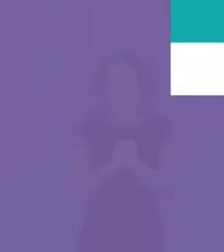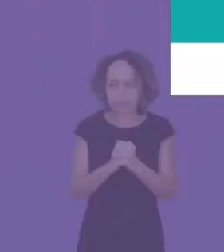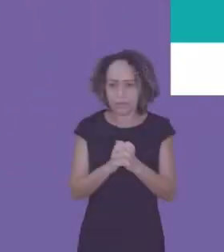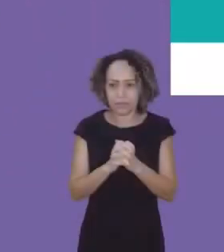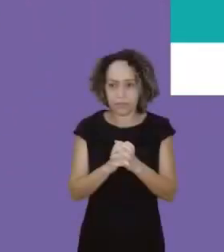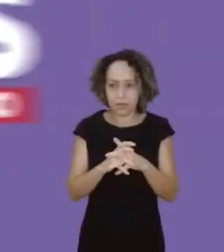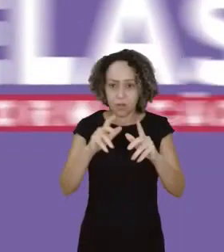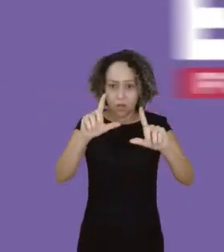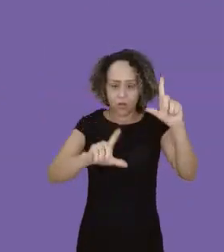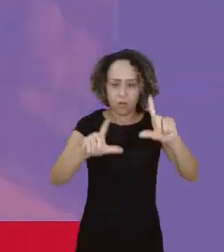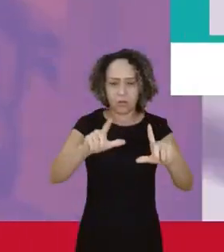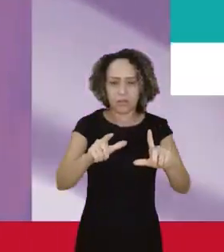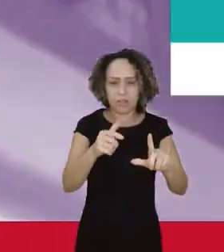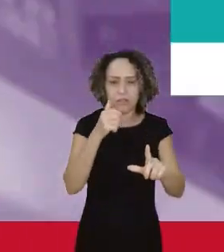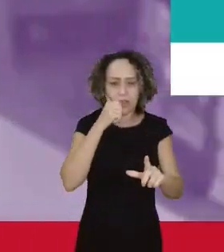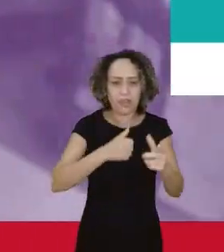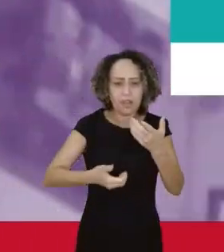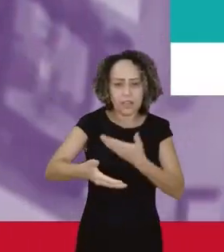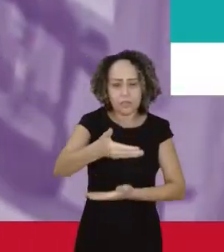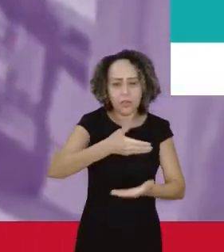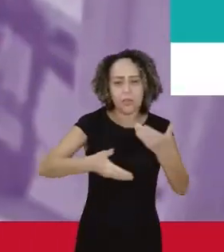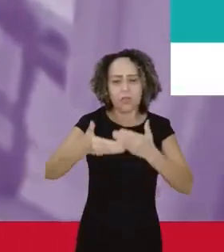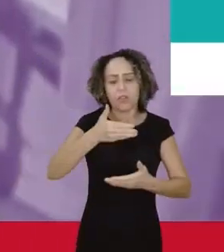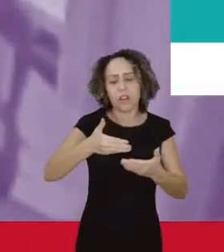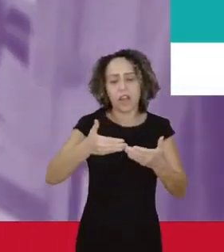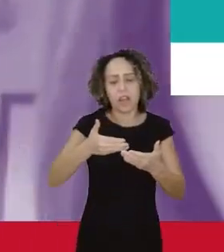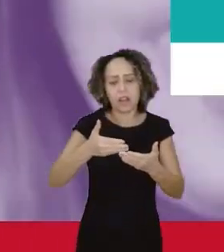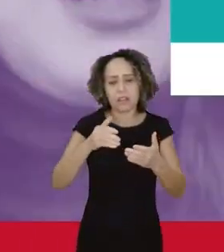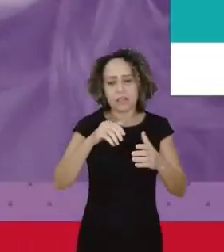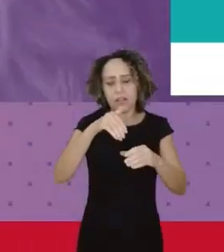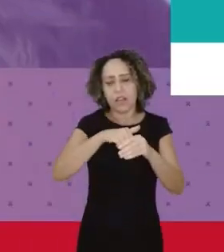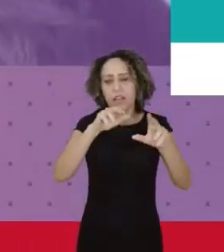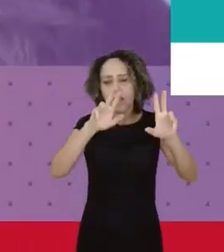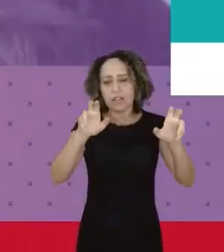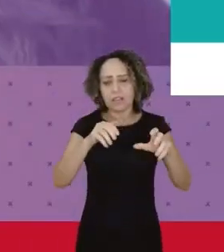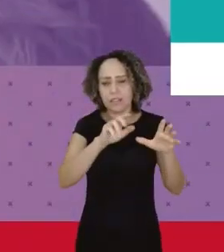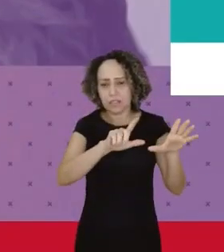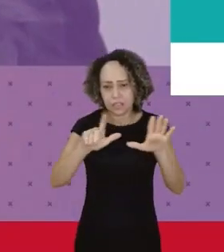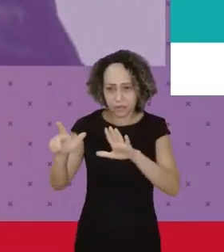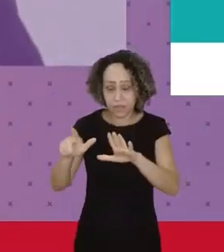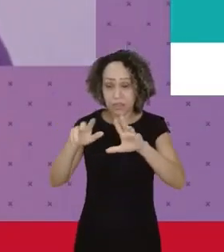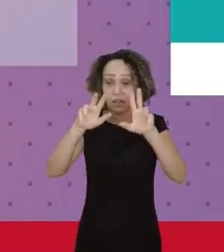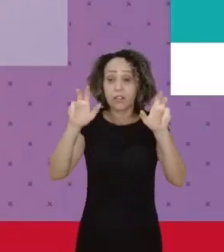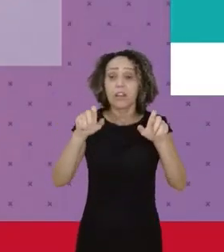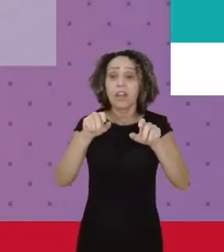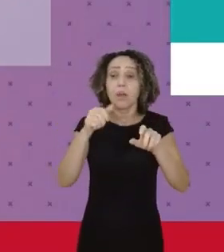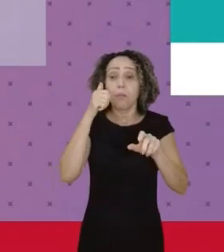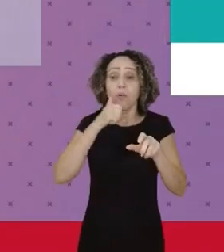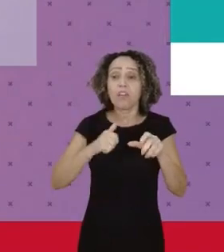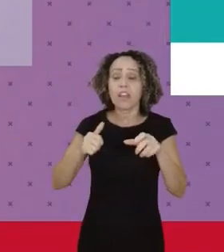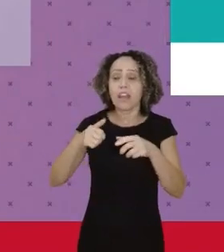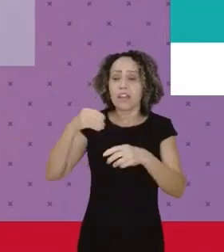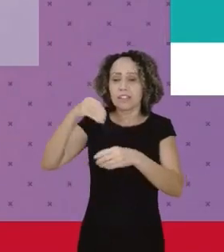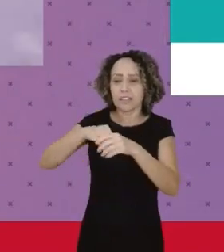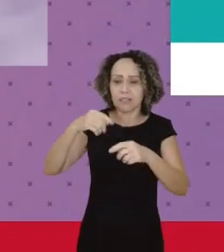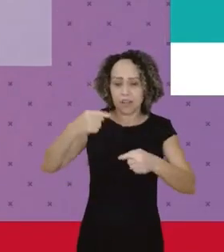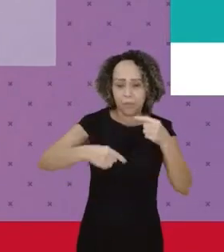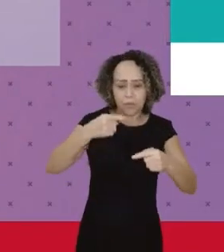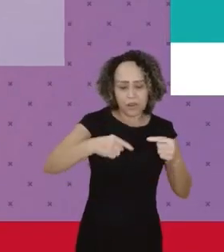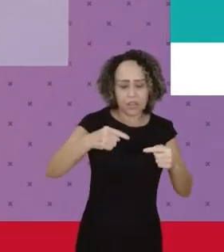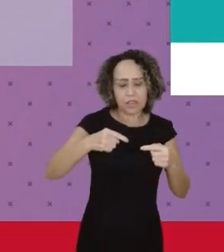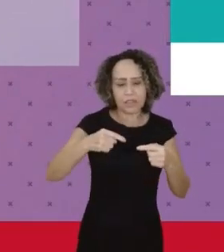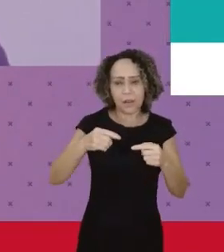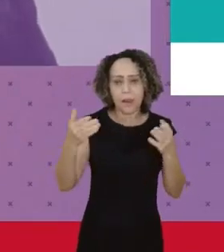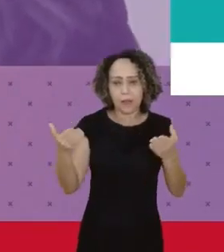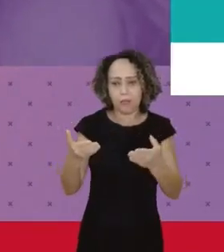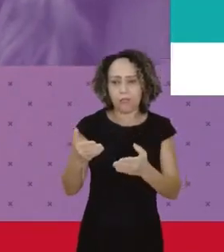O TV Elas por Elas Formação Eleições desta semana está falando sobre mulheres na política. Na aula de hoje, a